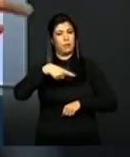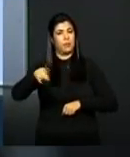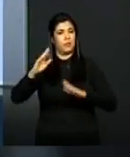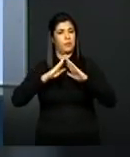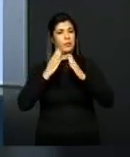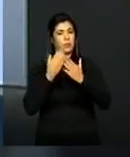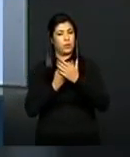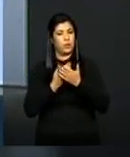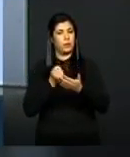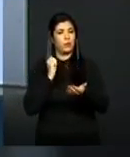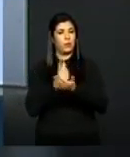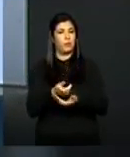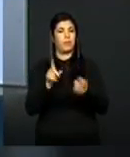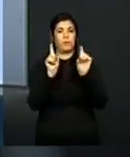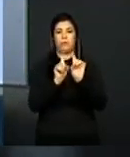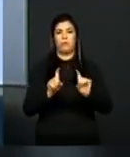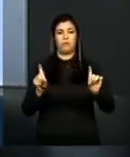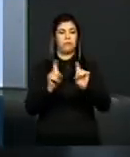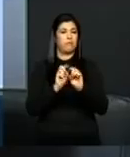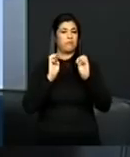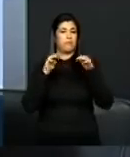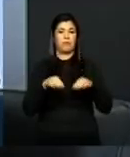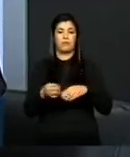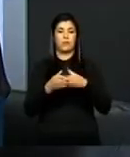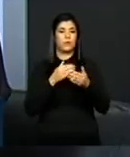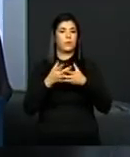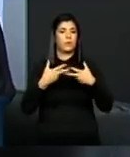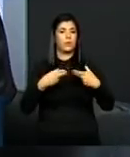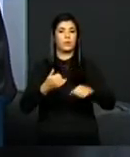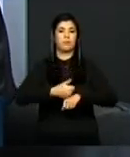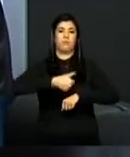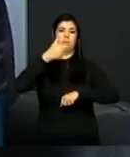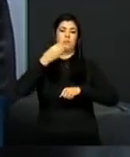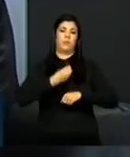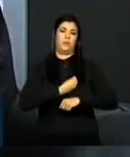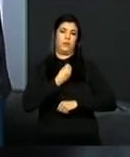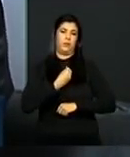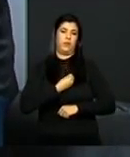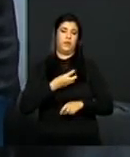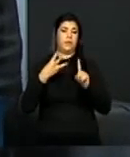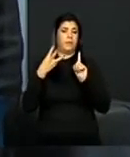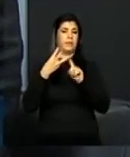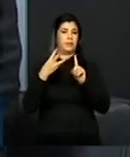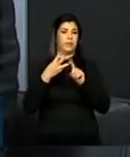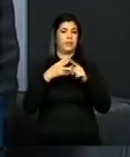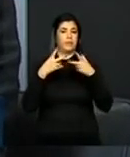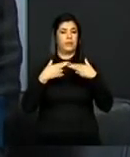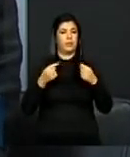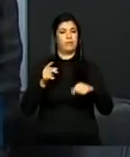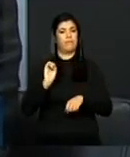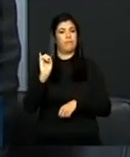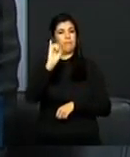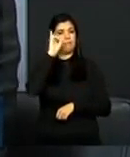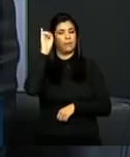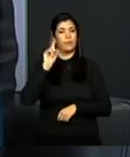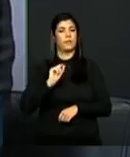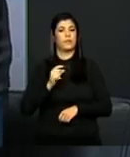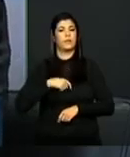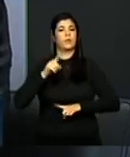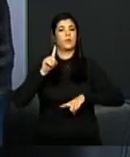para comprar o computador, enfim, para melhorar de vida. E um terceiro elemento que eu acho que é fundamental são